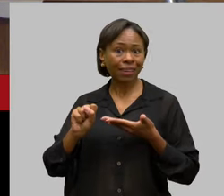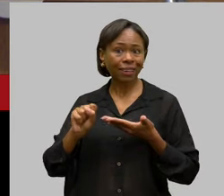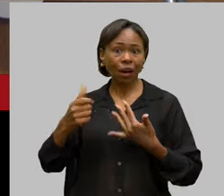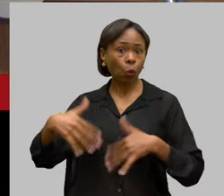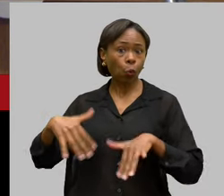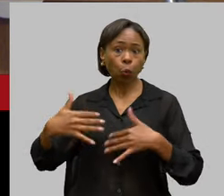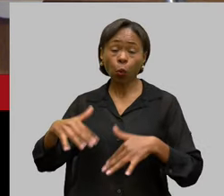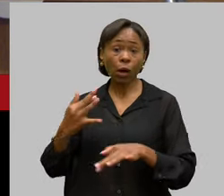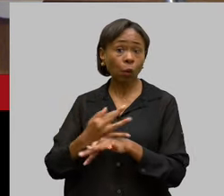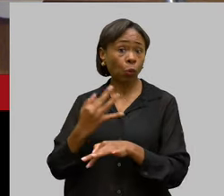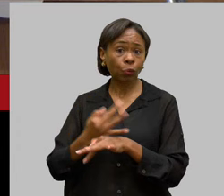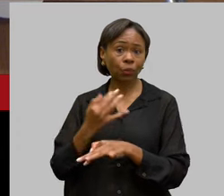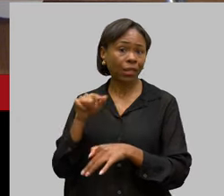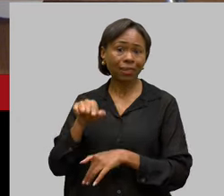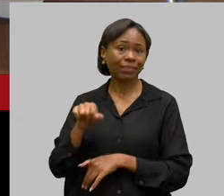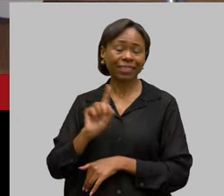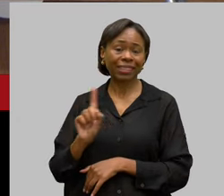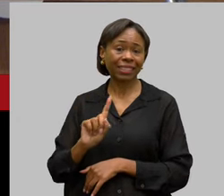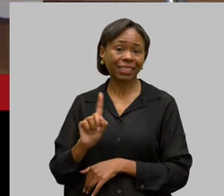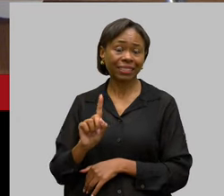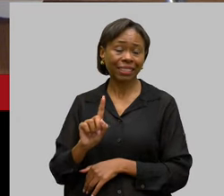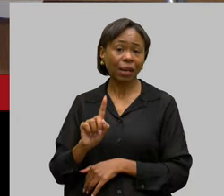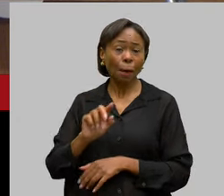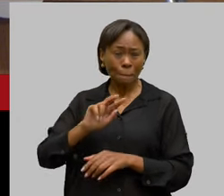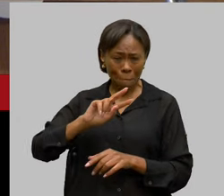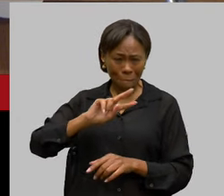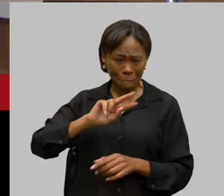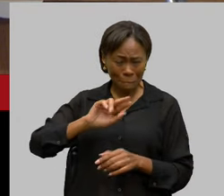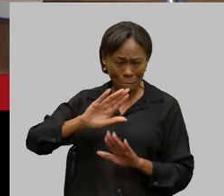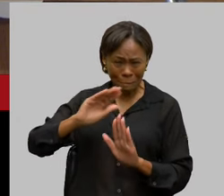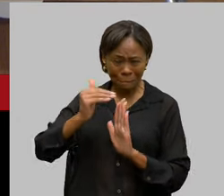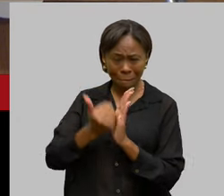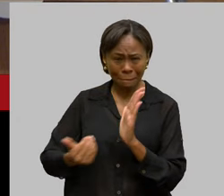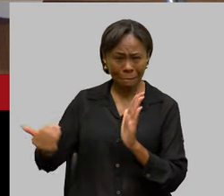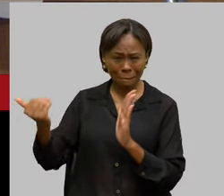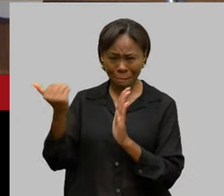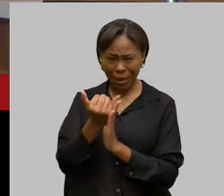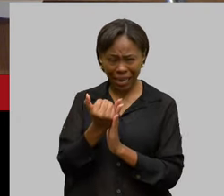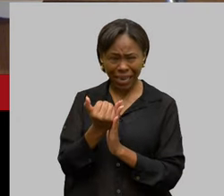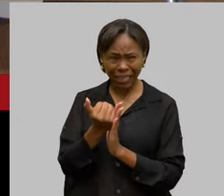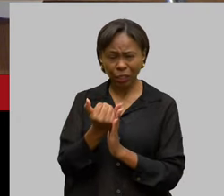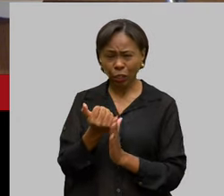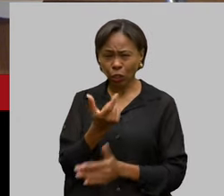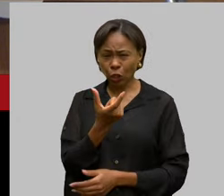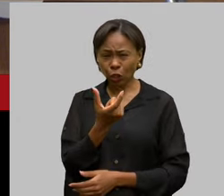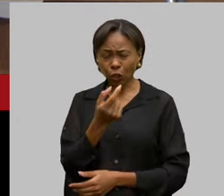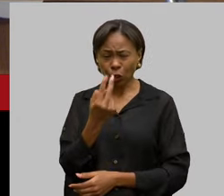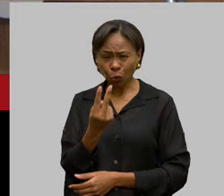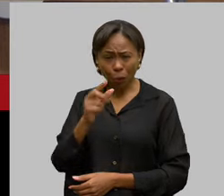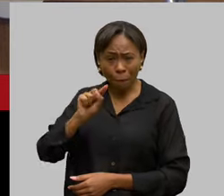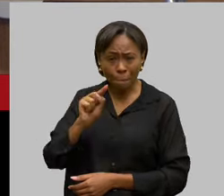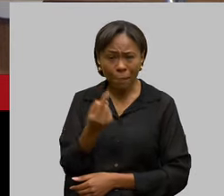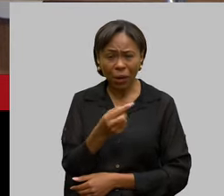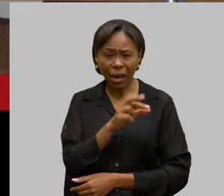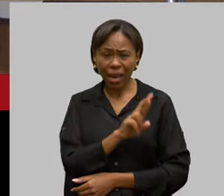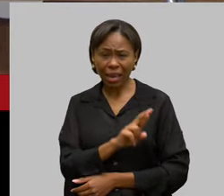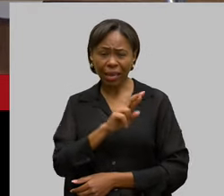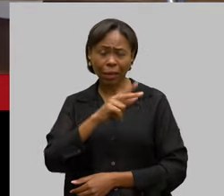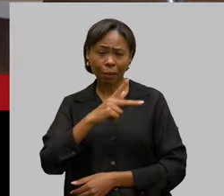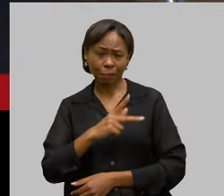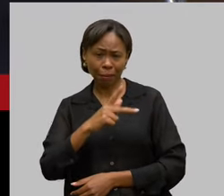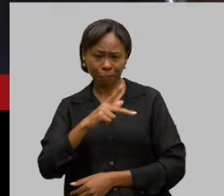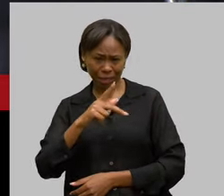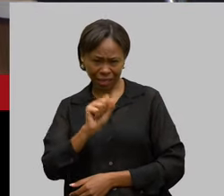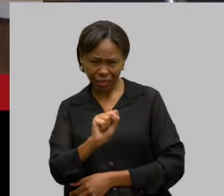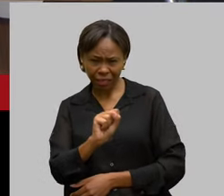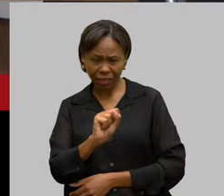lá e ele vai acomodar mais de 2.000 rpps com universo muito maior de segurados